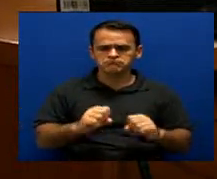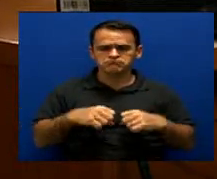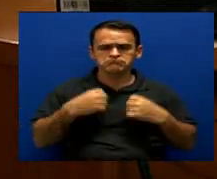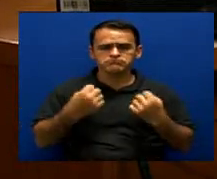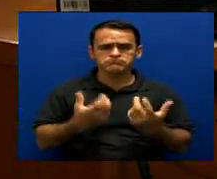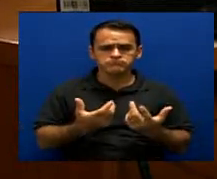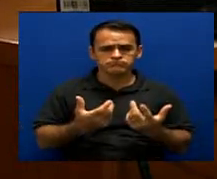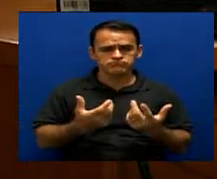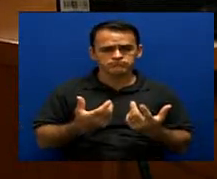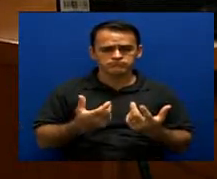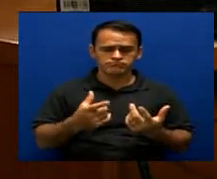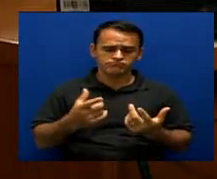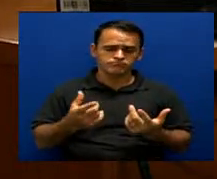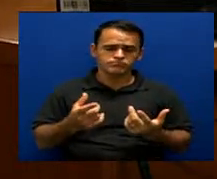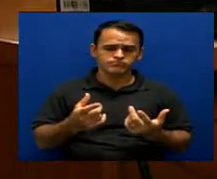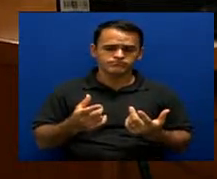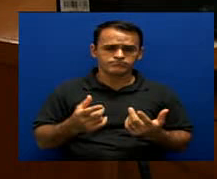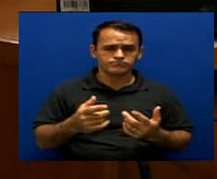lucro